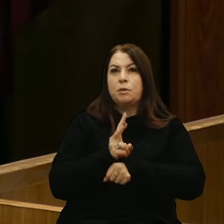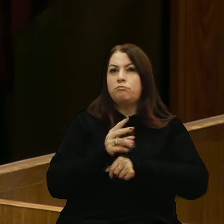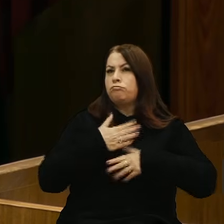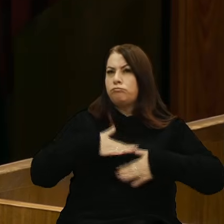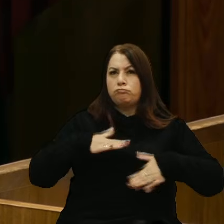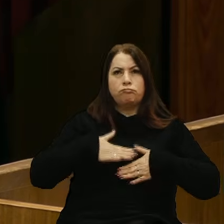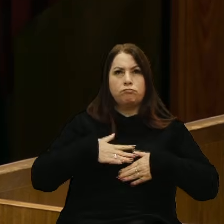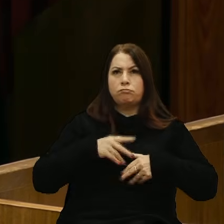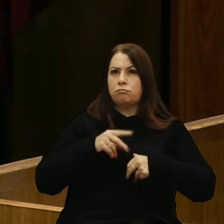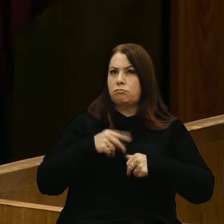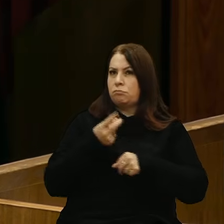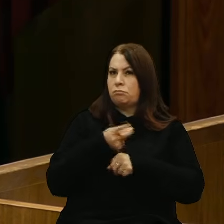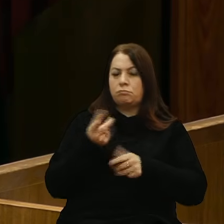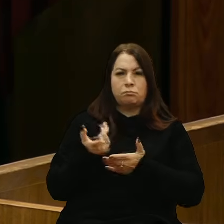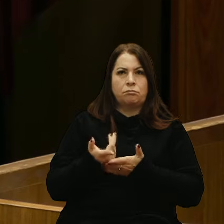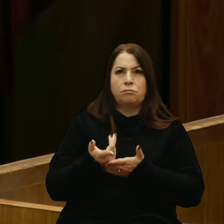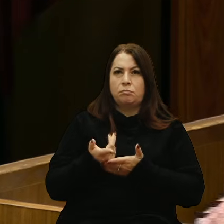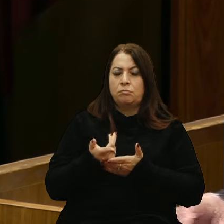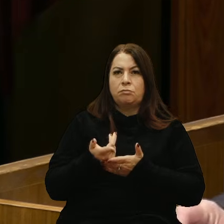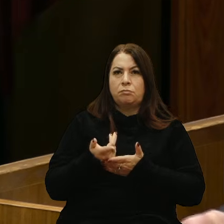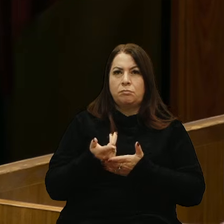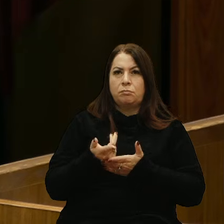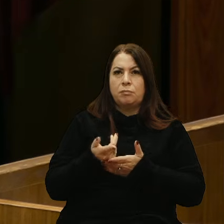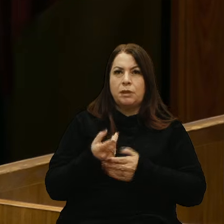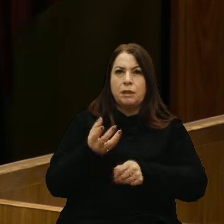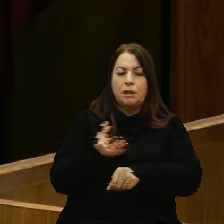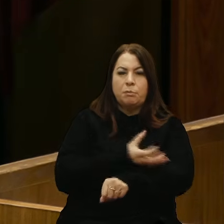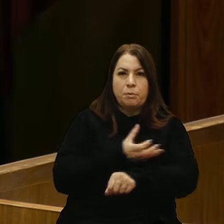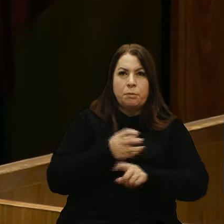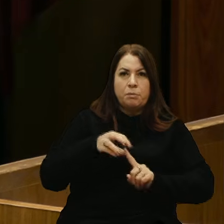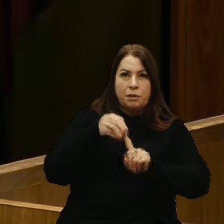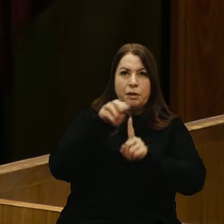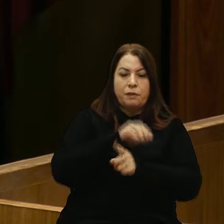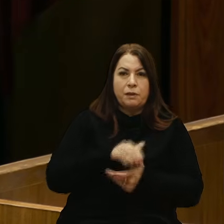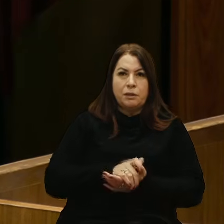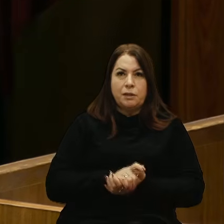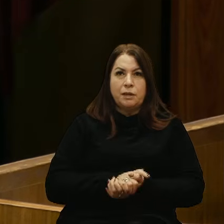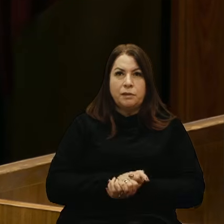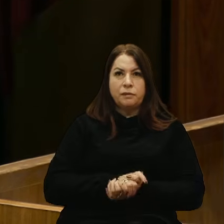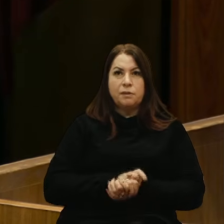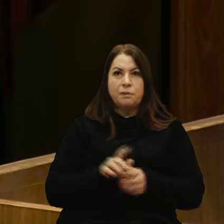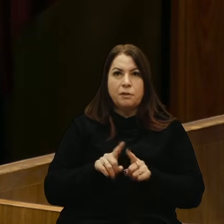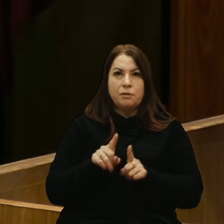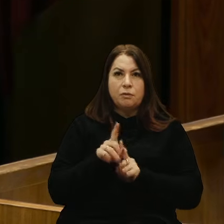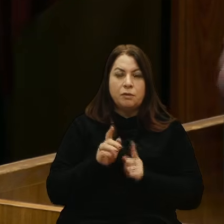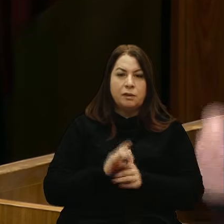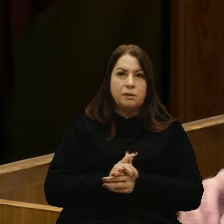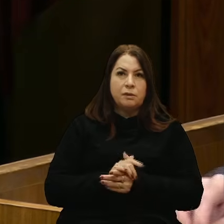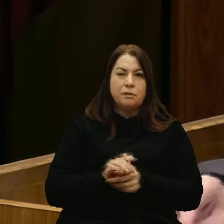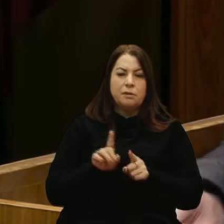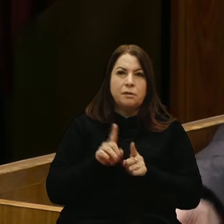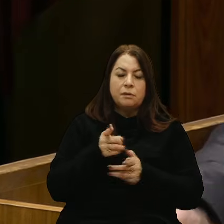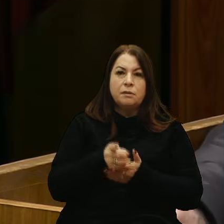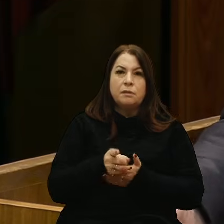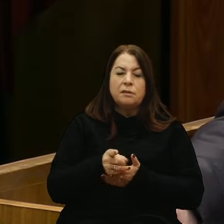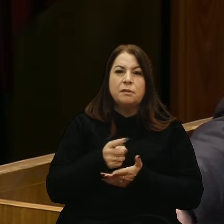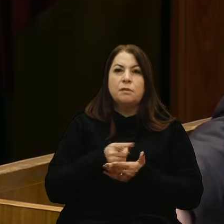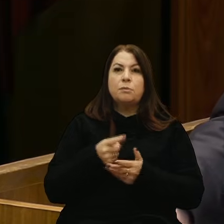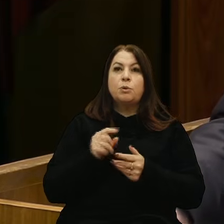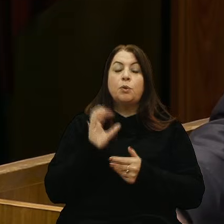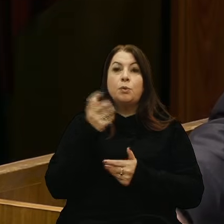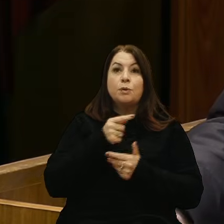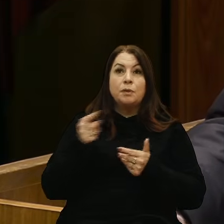tranquilamente a prestação da capina, principalmente. Então, só que o que